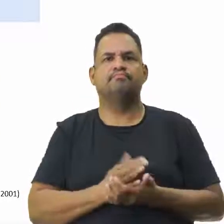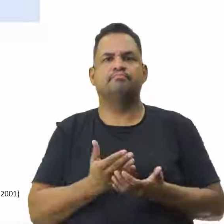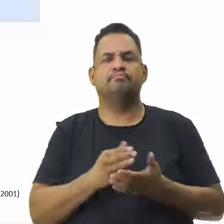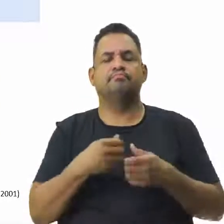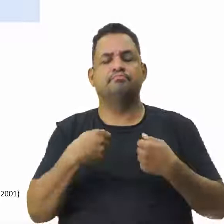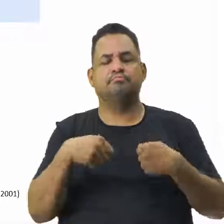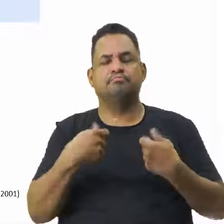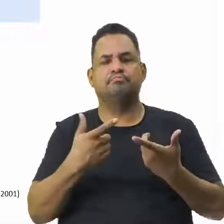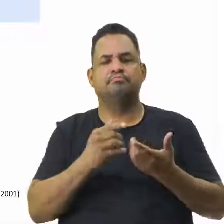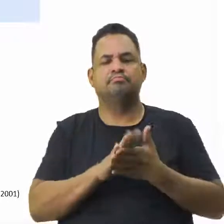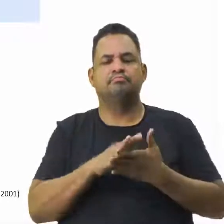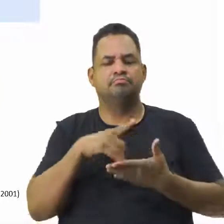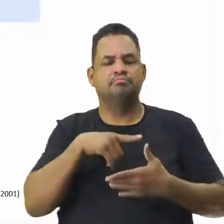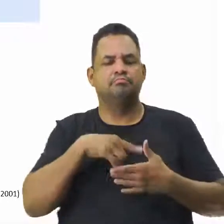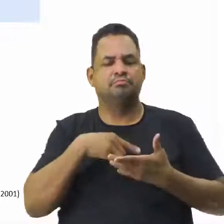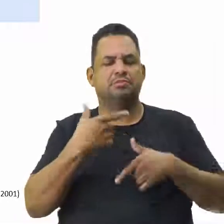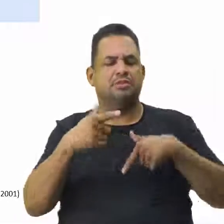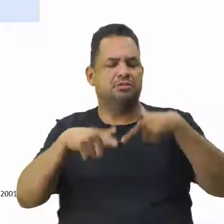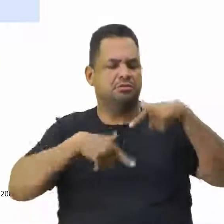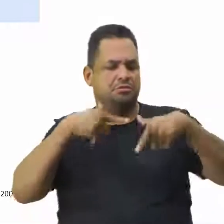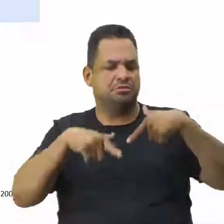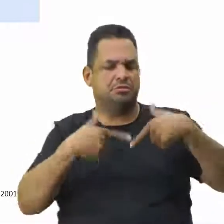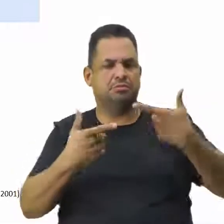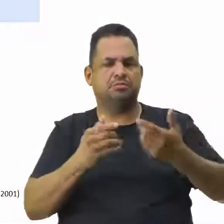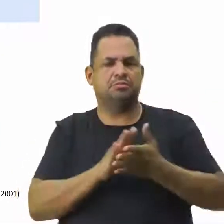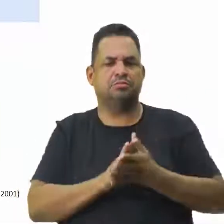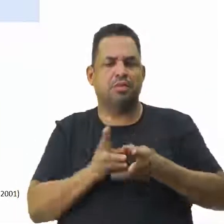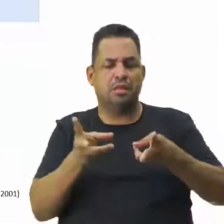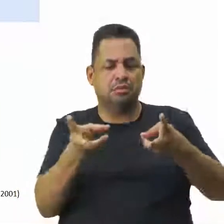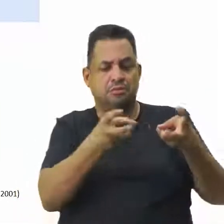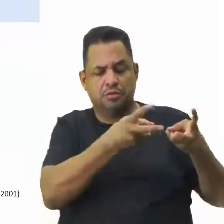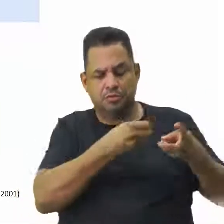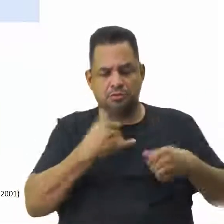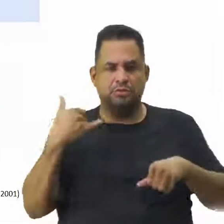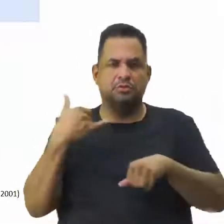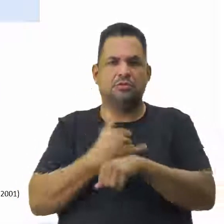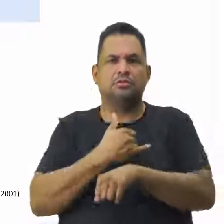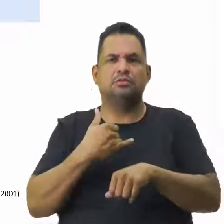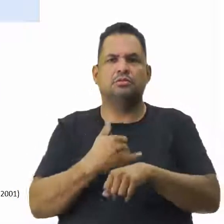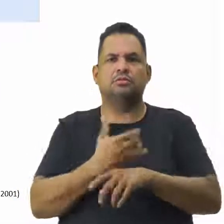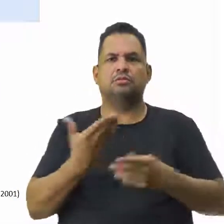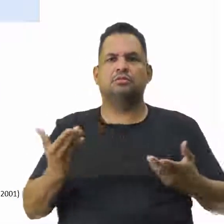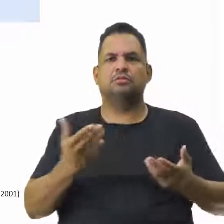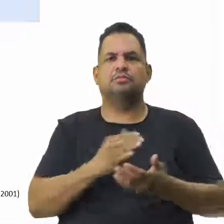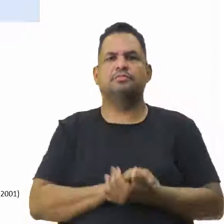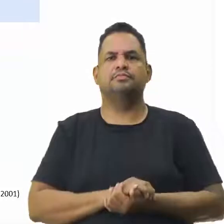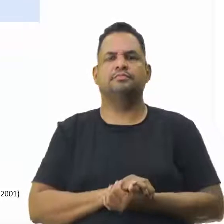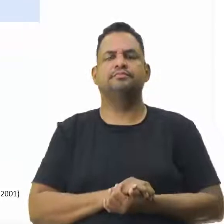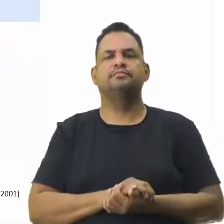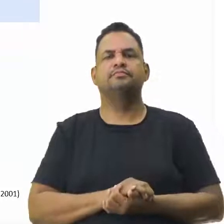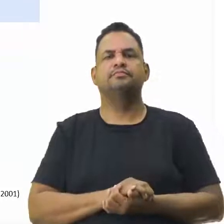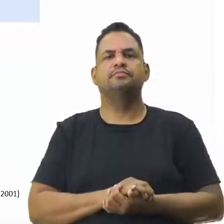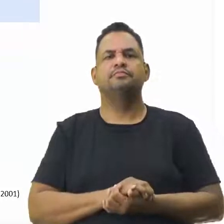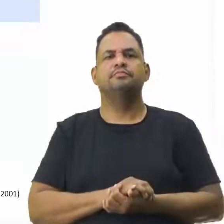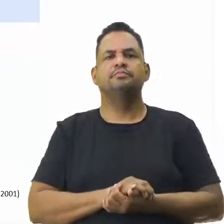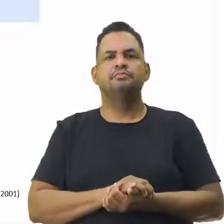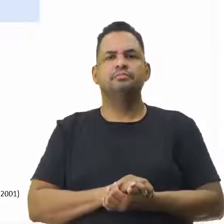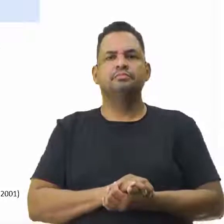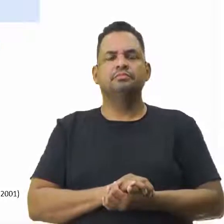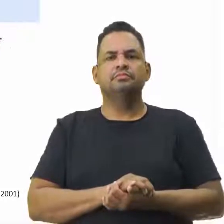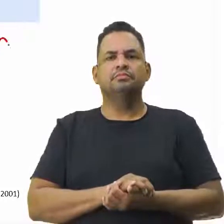você tem muita mão de obra trabalhando no garimpo. Mão de obra garimpeira. Ou seja,